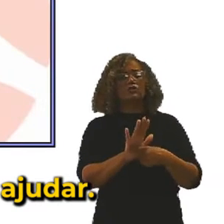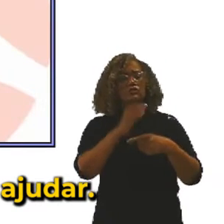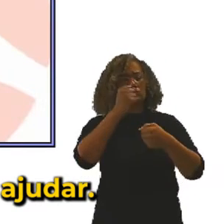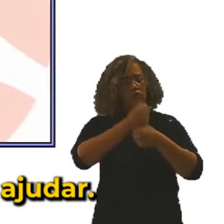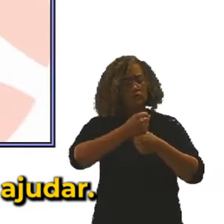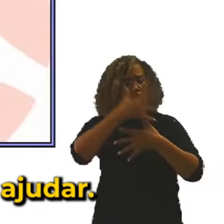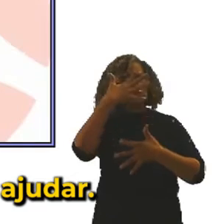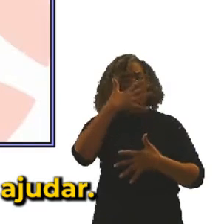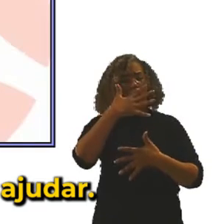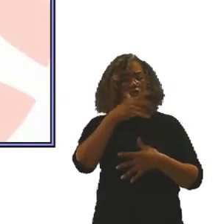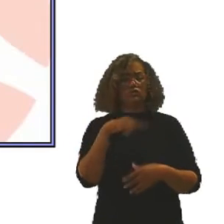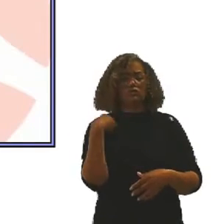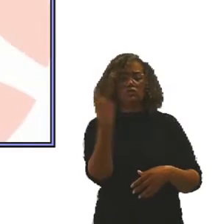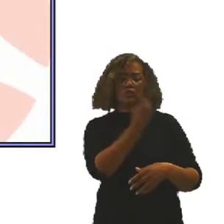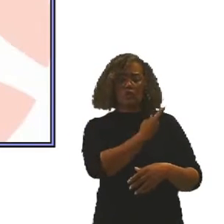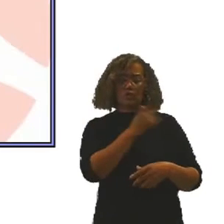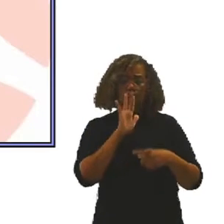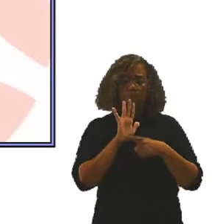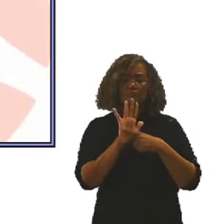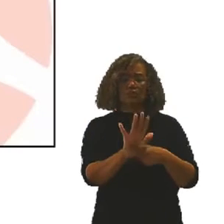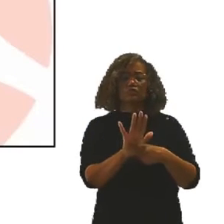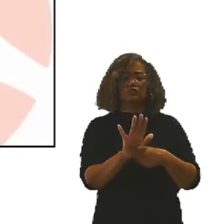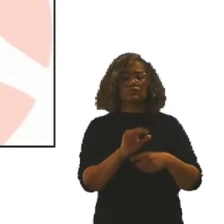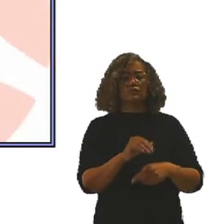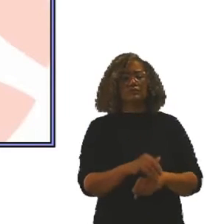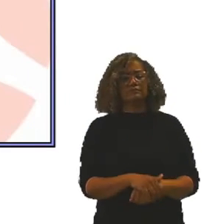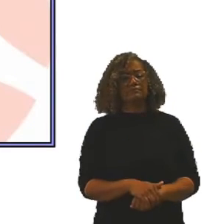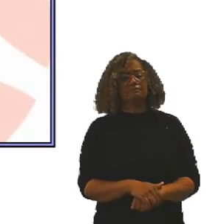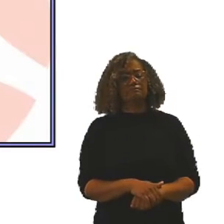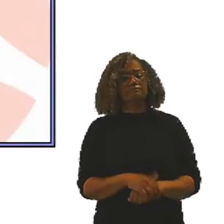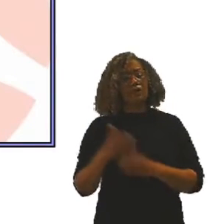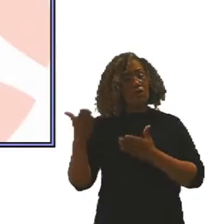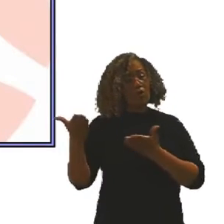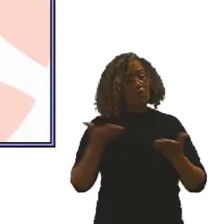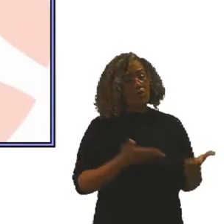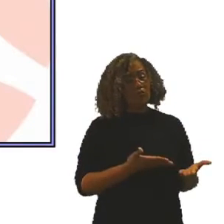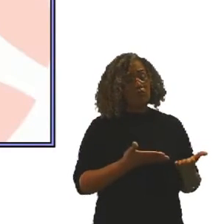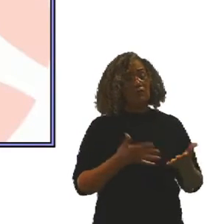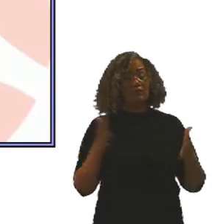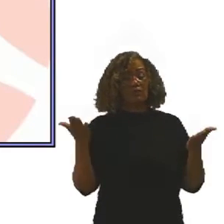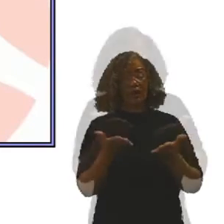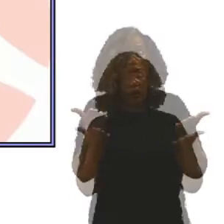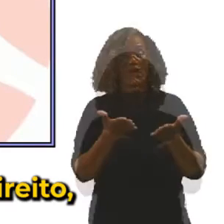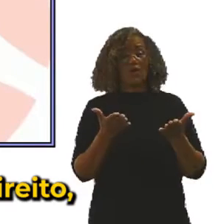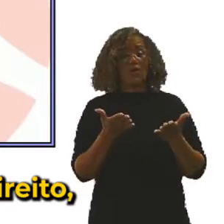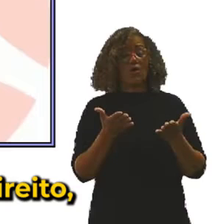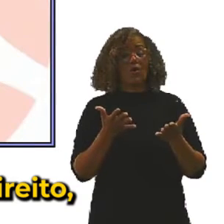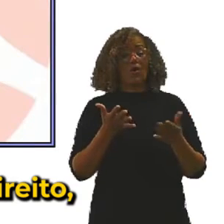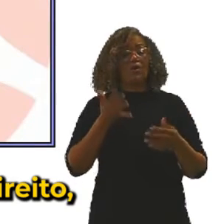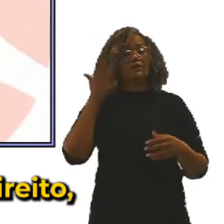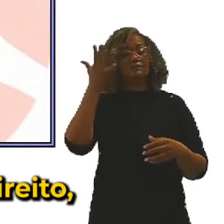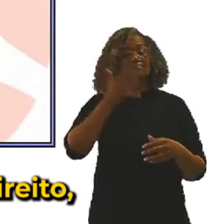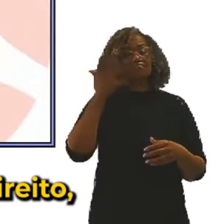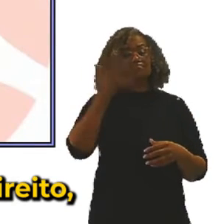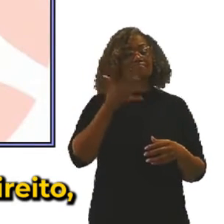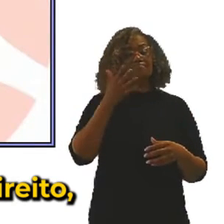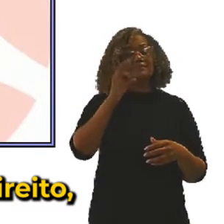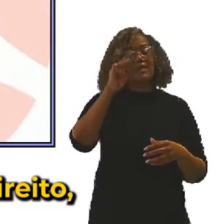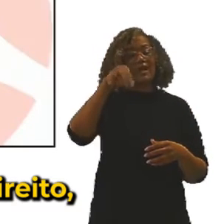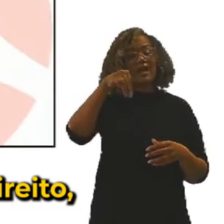à disposição para te ajudar. Convido a fazer uso da palavra o Dr. Márcio